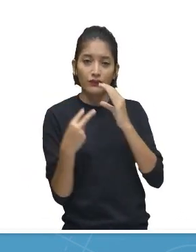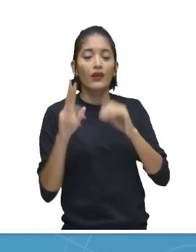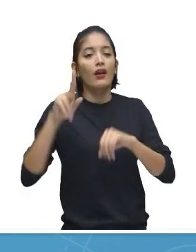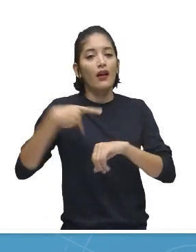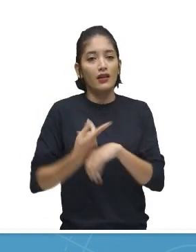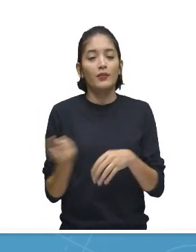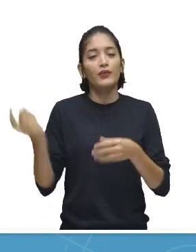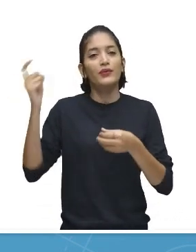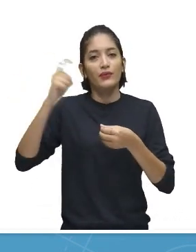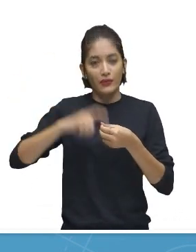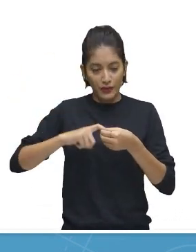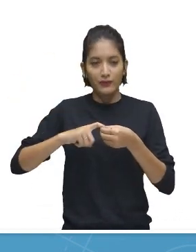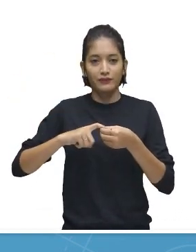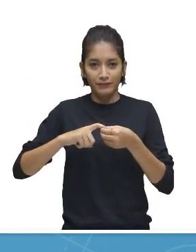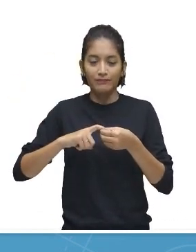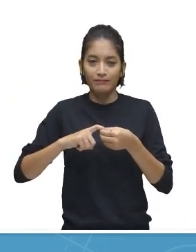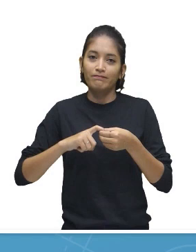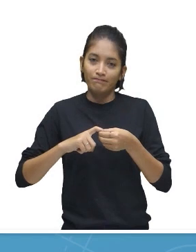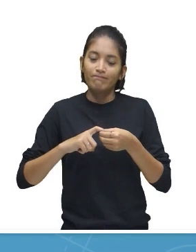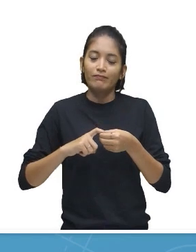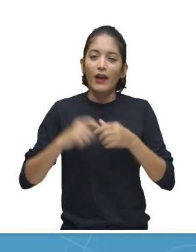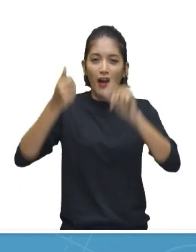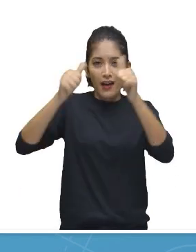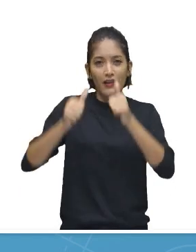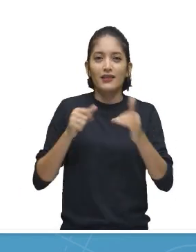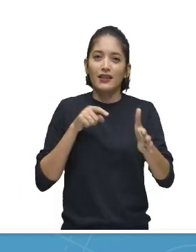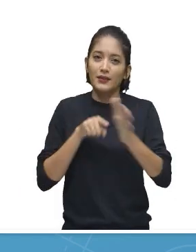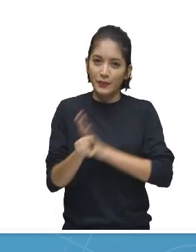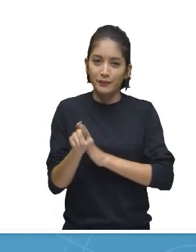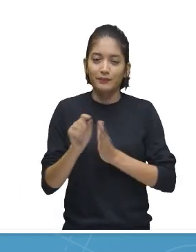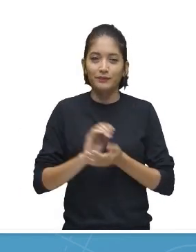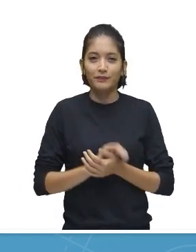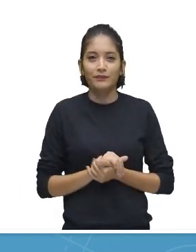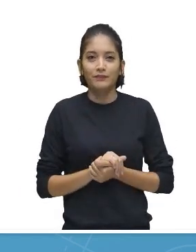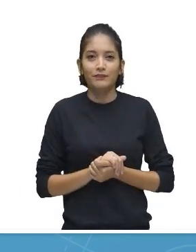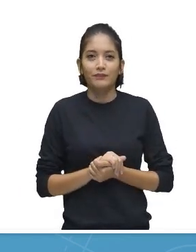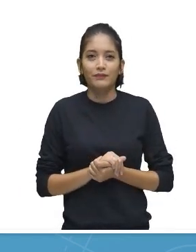pouco nós voltamos para analisar essas questões.